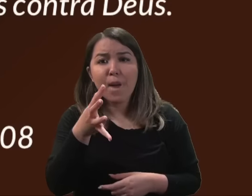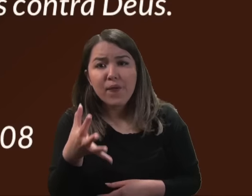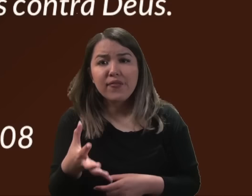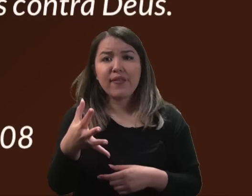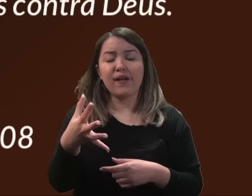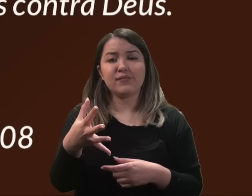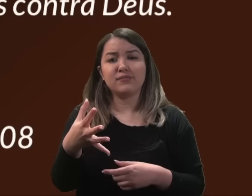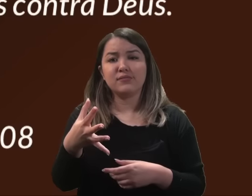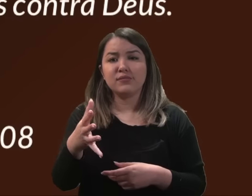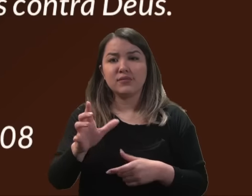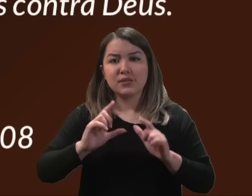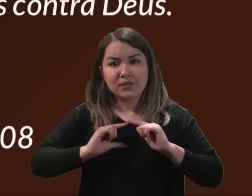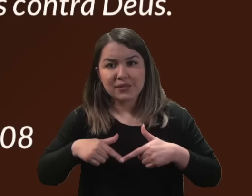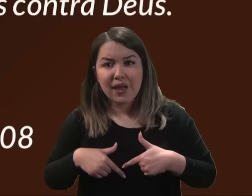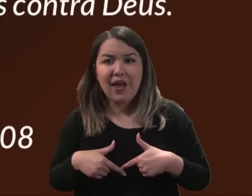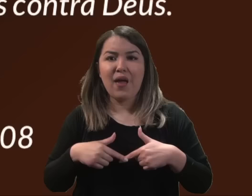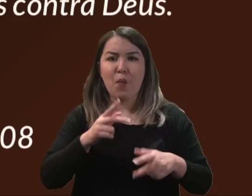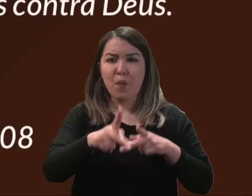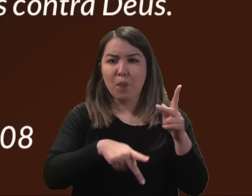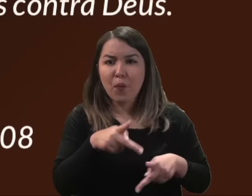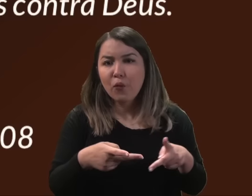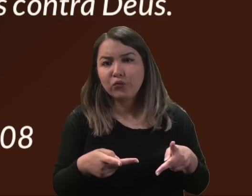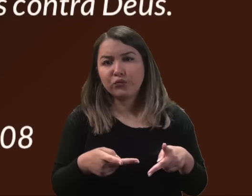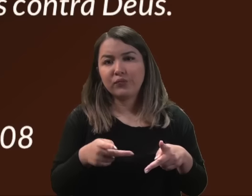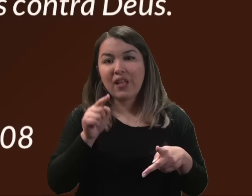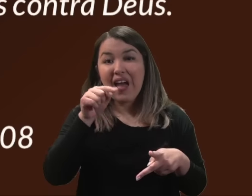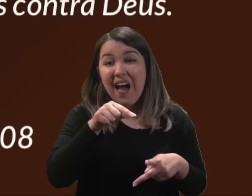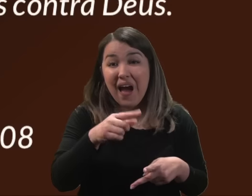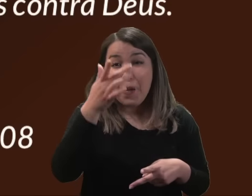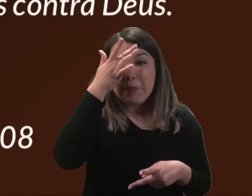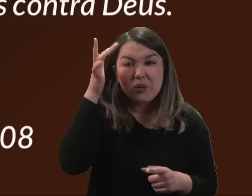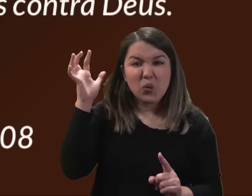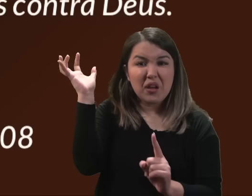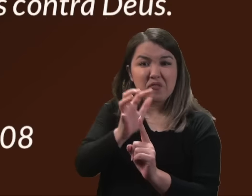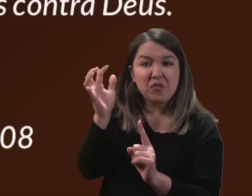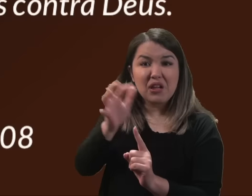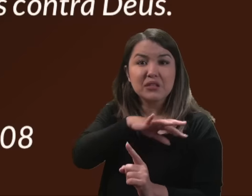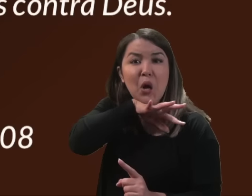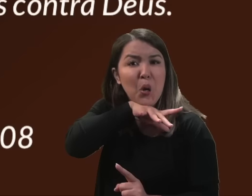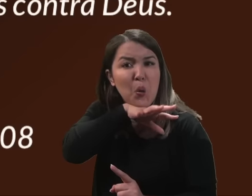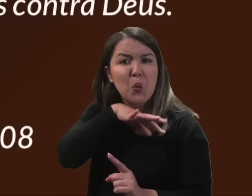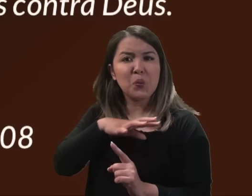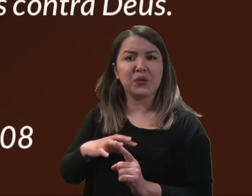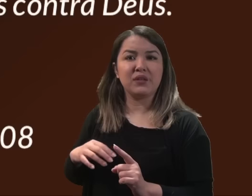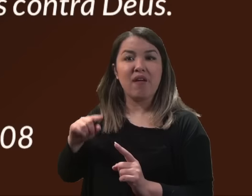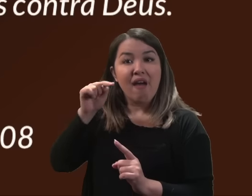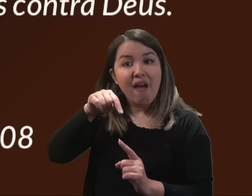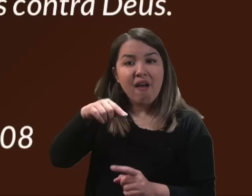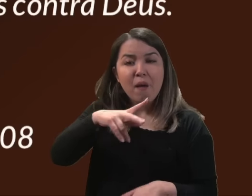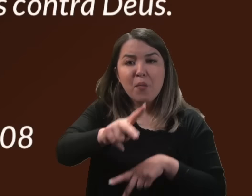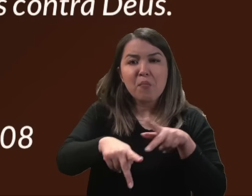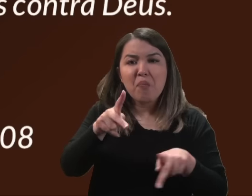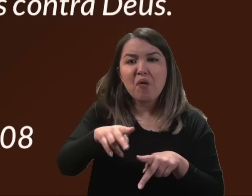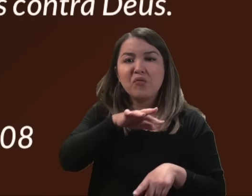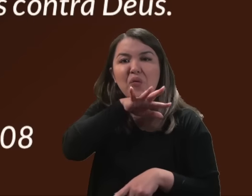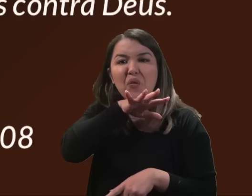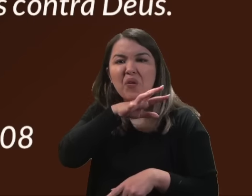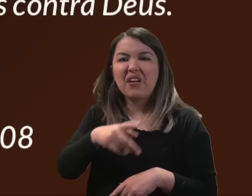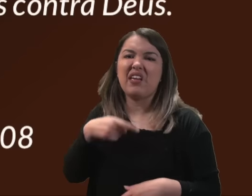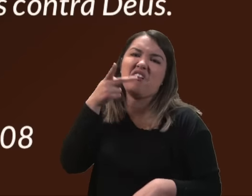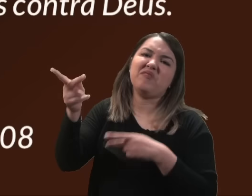eram frequentemente eram eles os que se insurgiam e eram os primeiros a